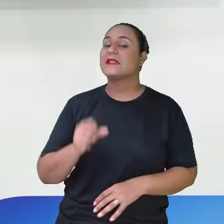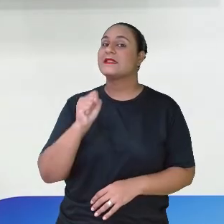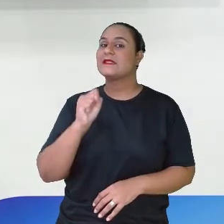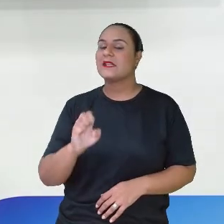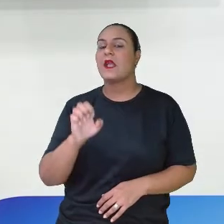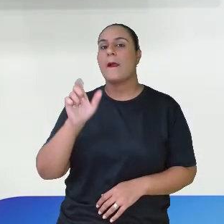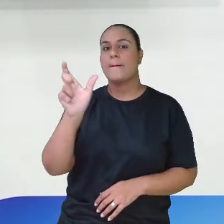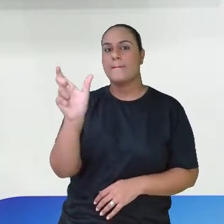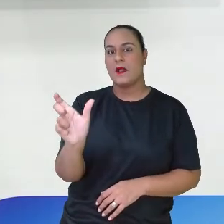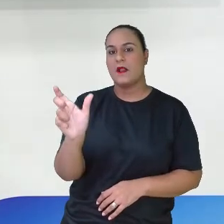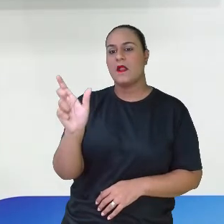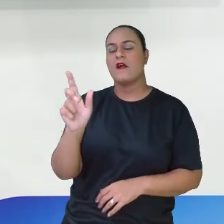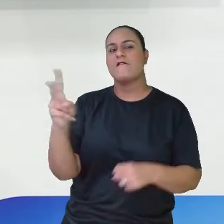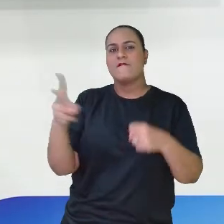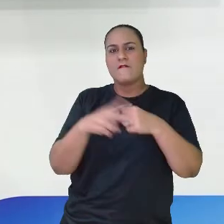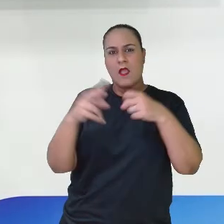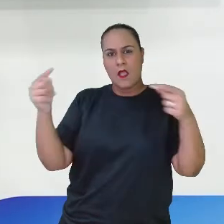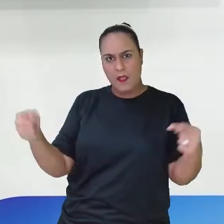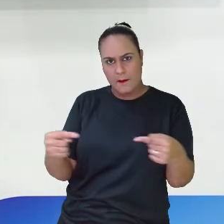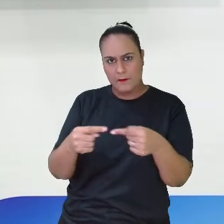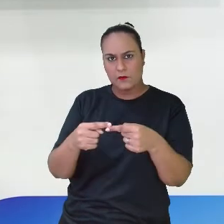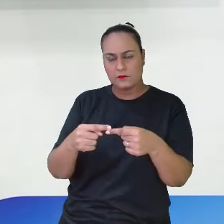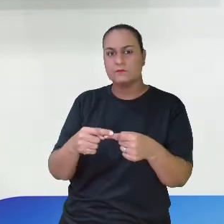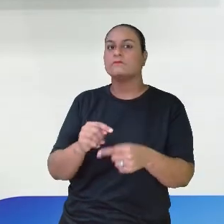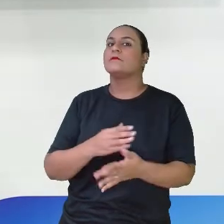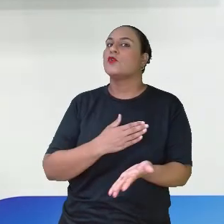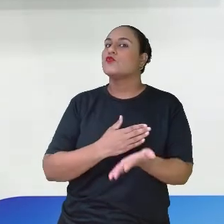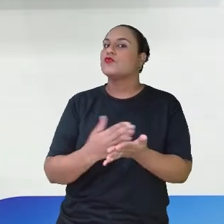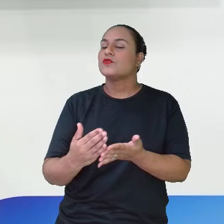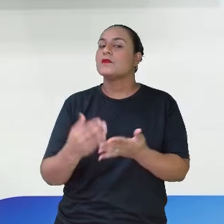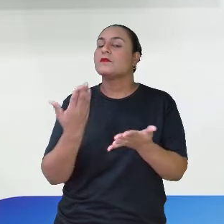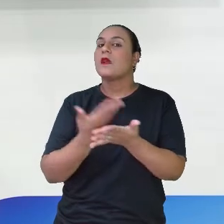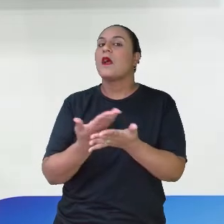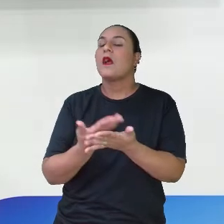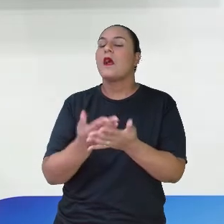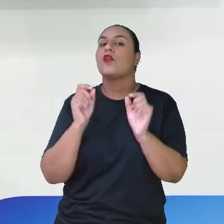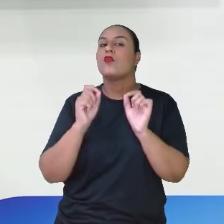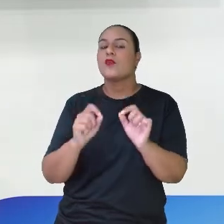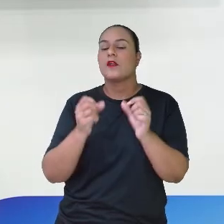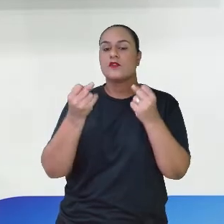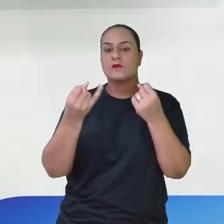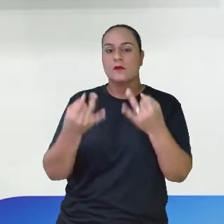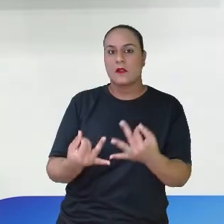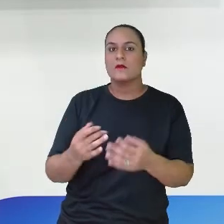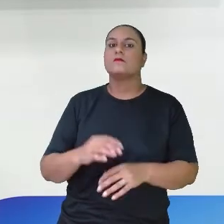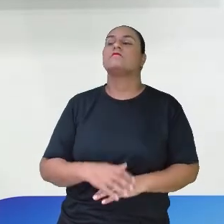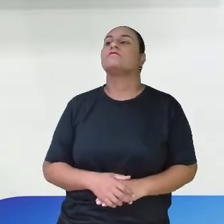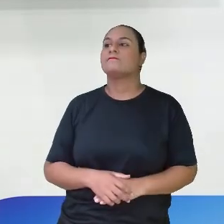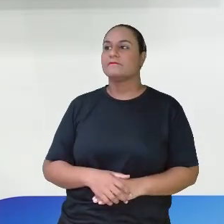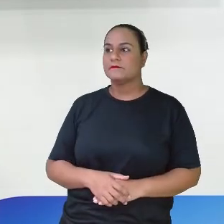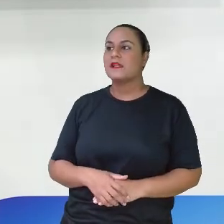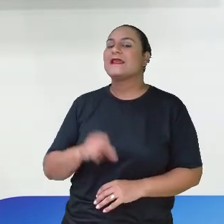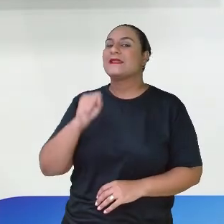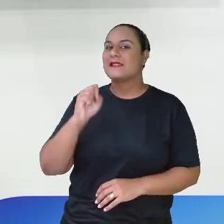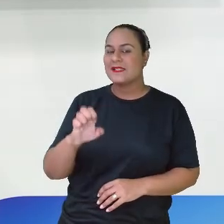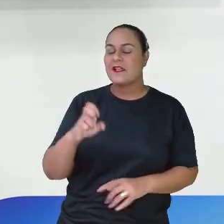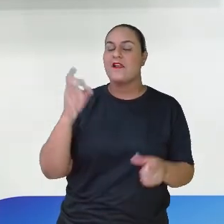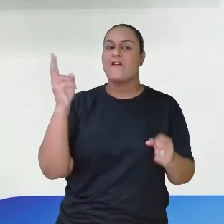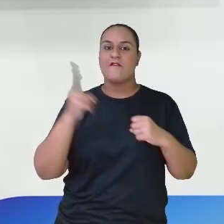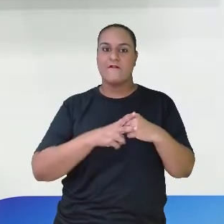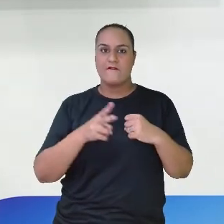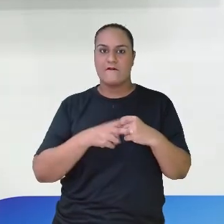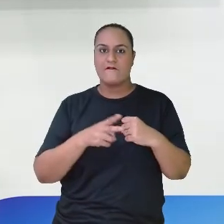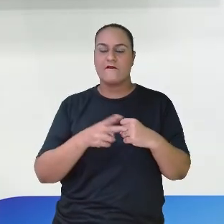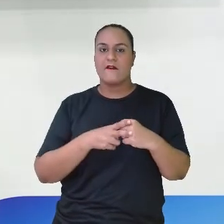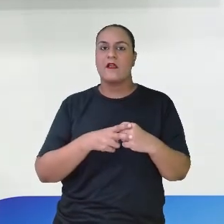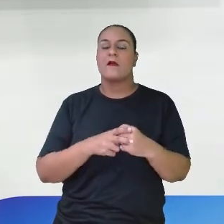palavra for verbo, no início da aula eu disse o quê? Emprego do LU quando a palavra for verbo. Então, agora sim